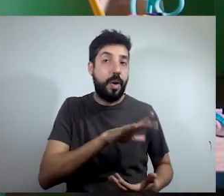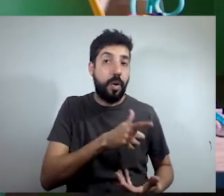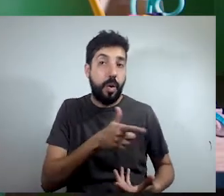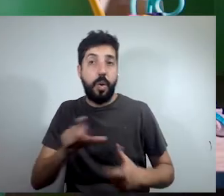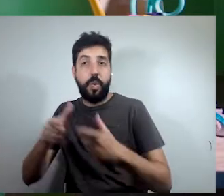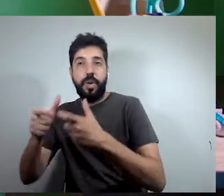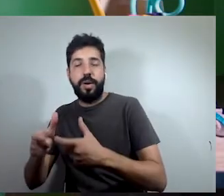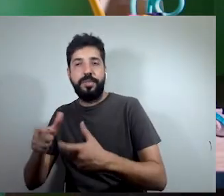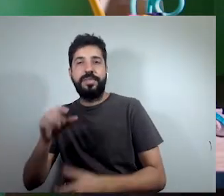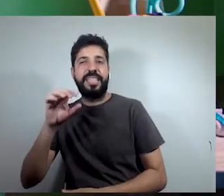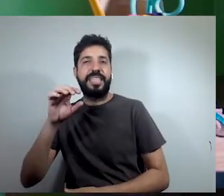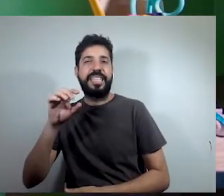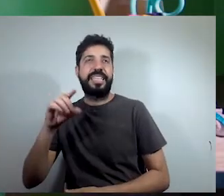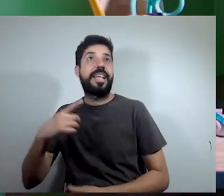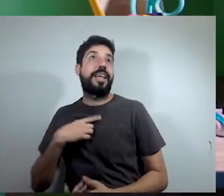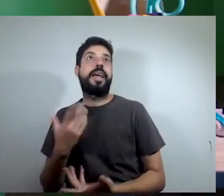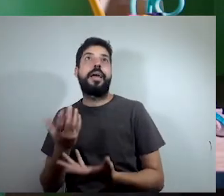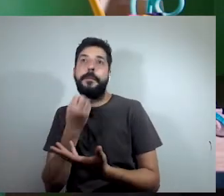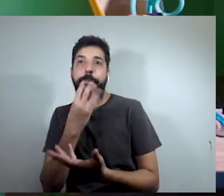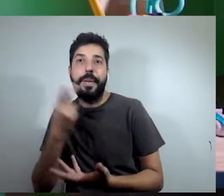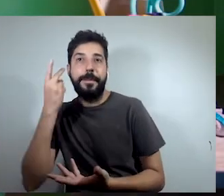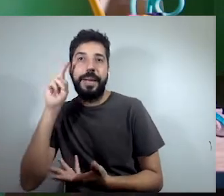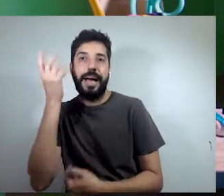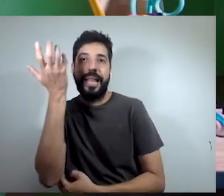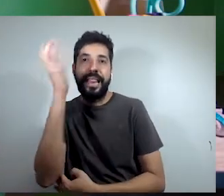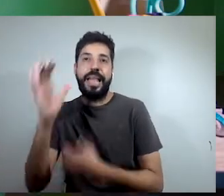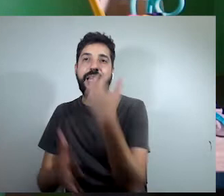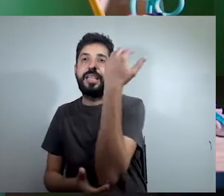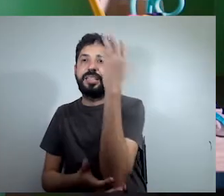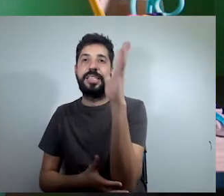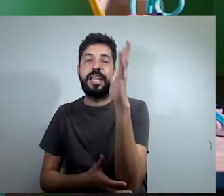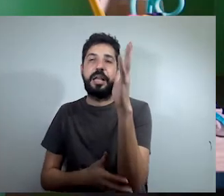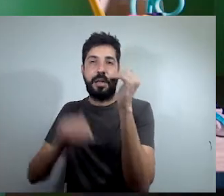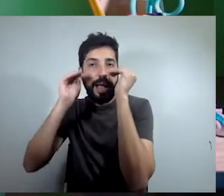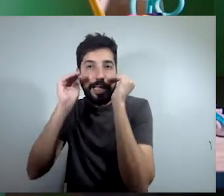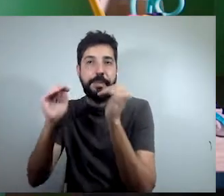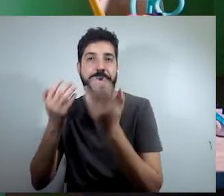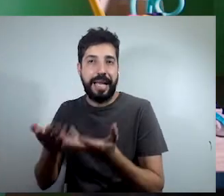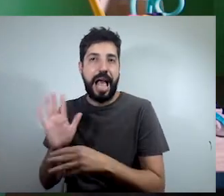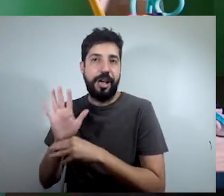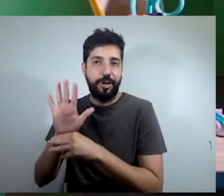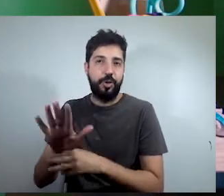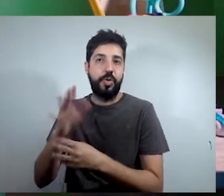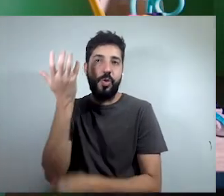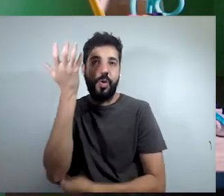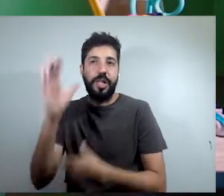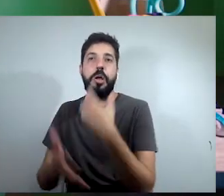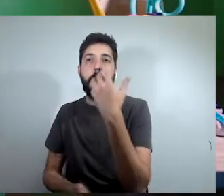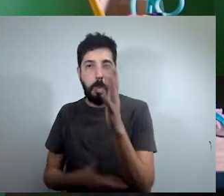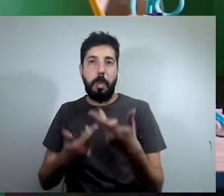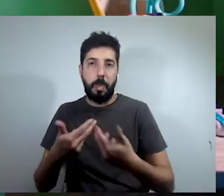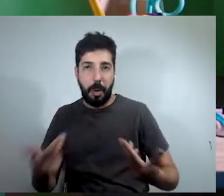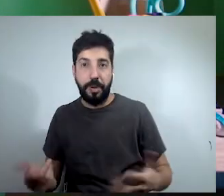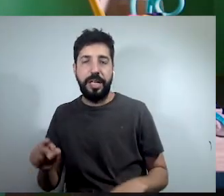lugar, é eco-friendly, ou seja, é ecologicamente amigável, ajuda ali o meio ambiente e tal, e